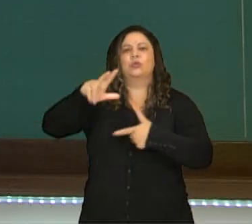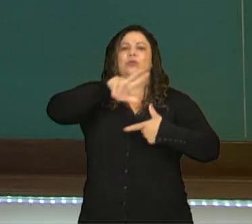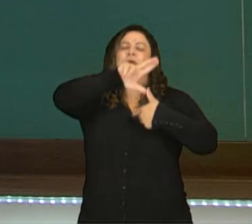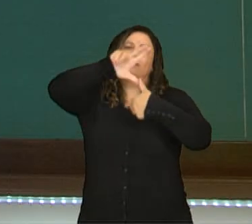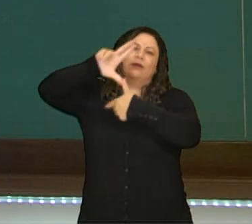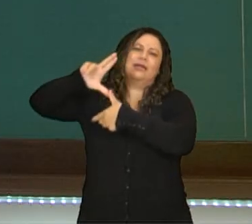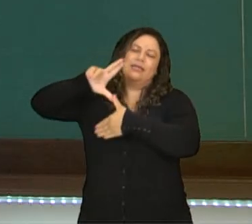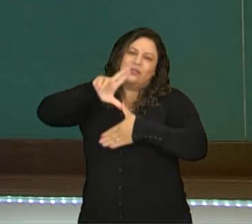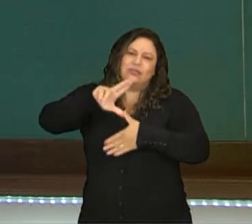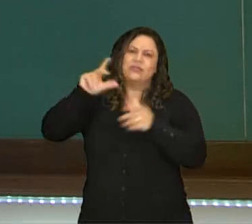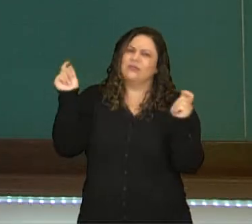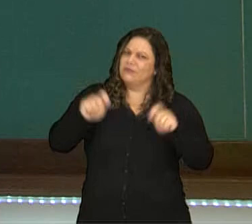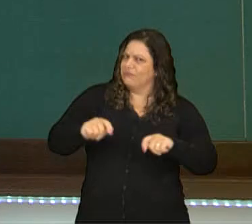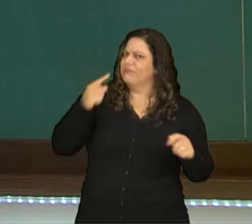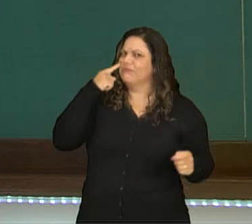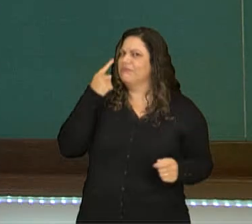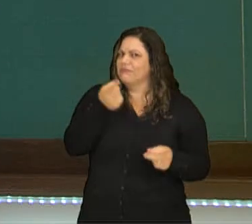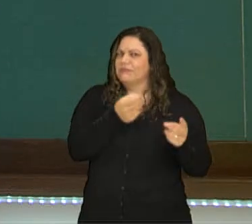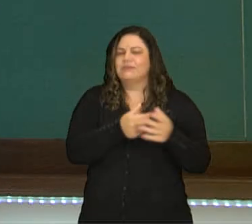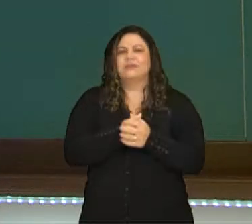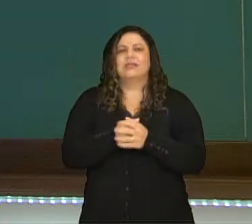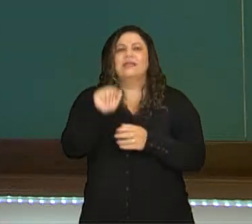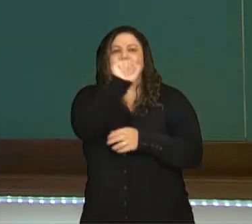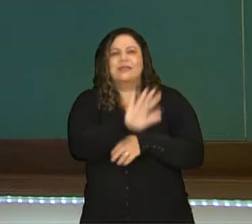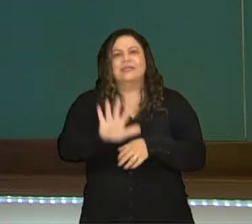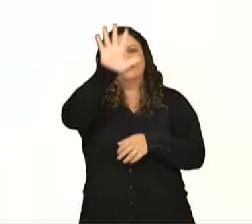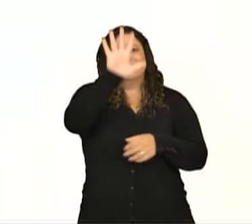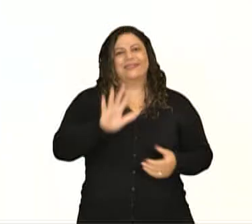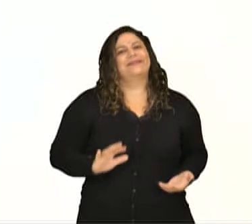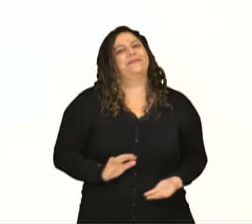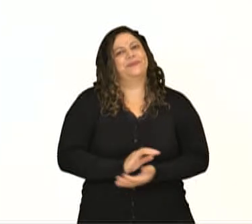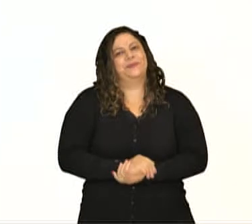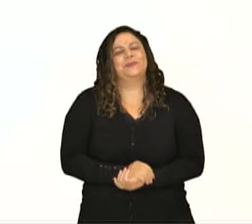expressão latina, através dessas imagens?